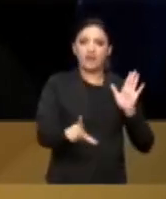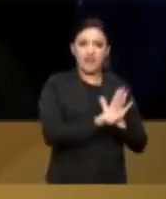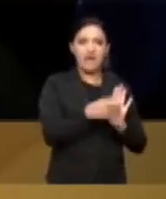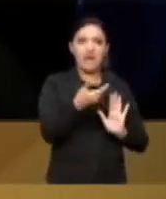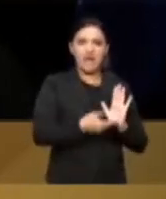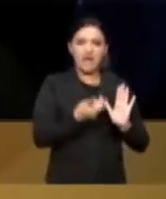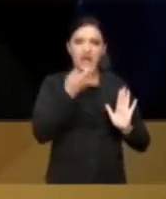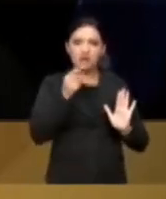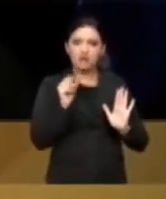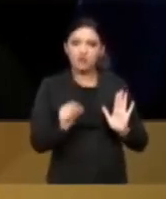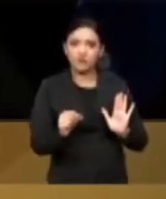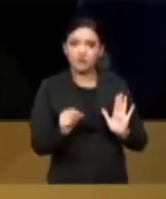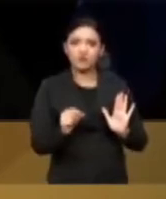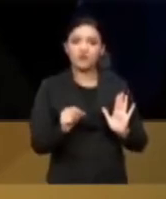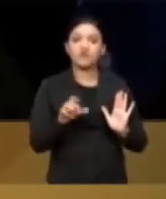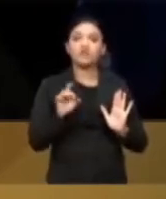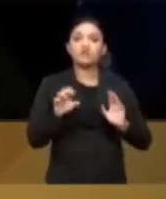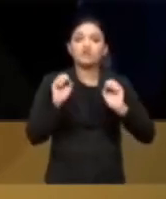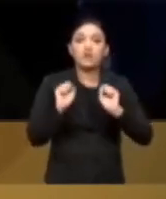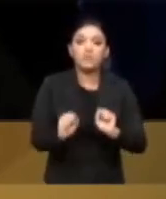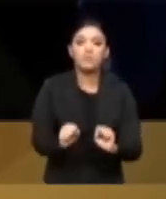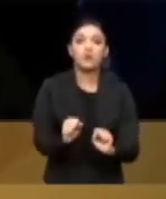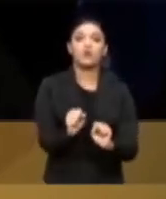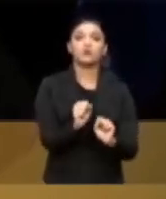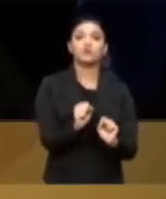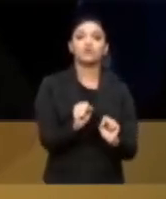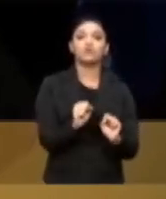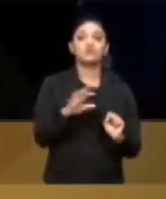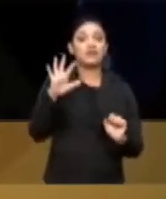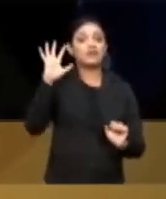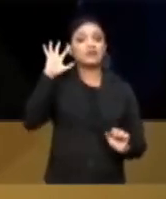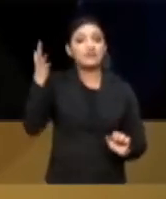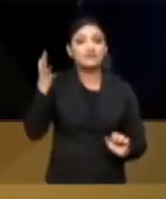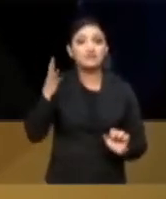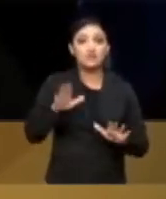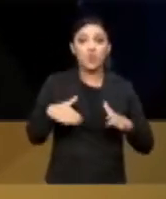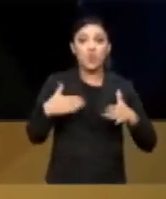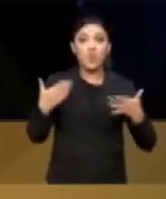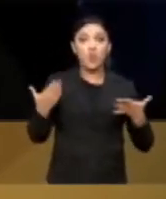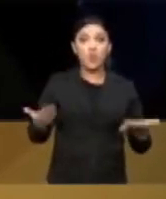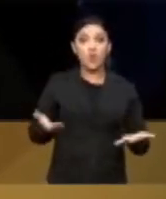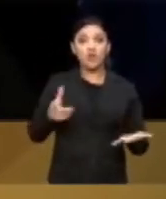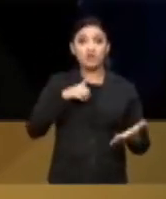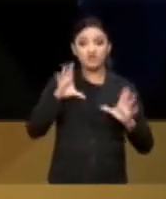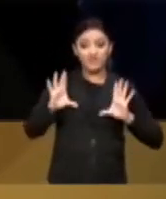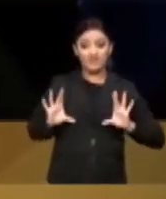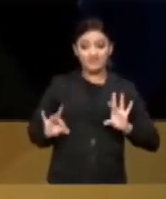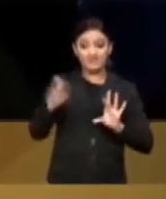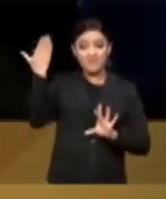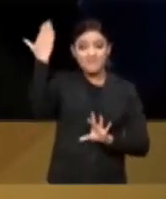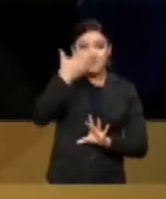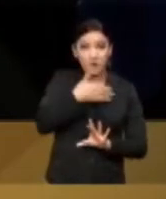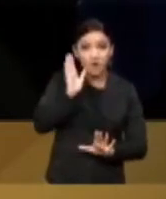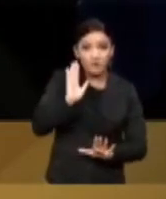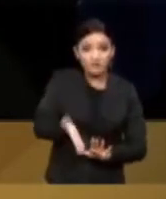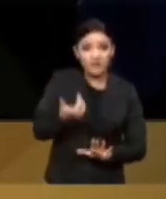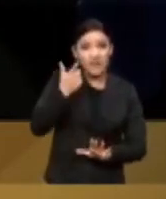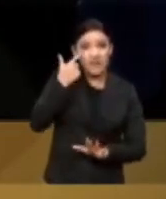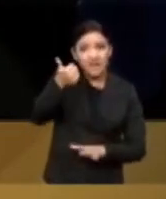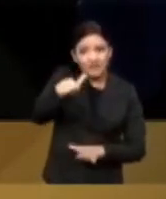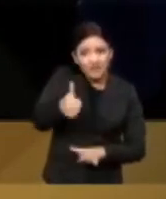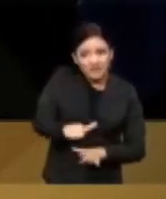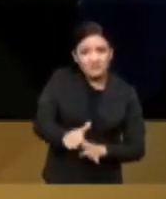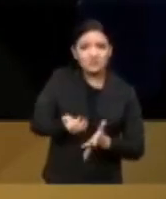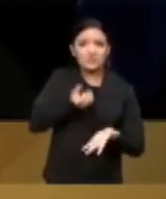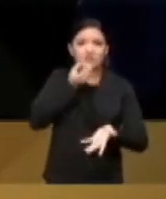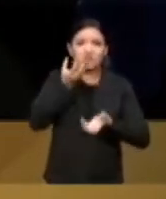que a medida somente pode ser determinada com base em evidências científicas e em análises sobre as